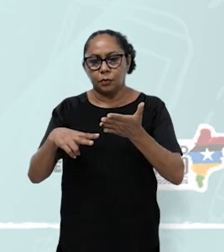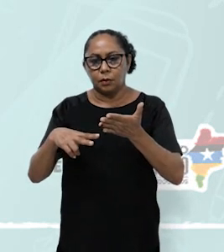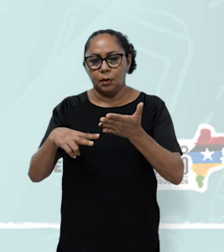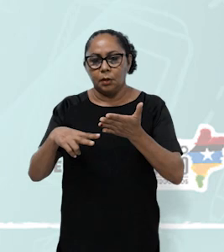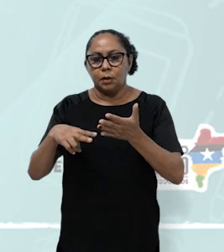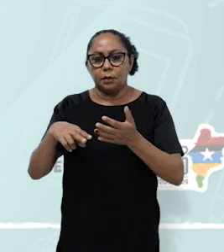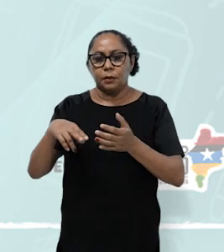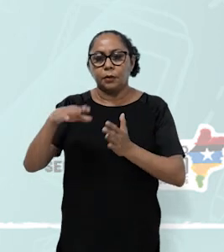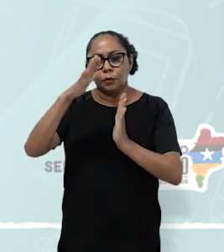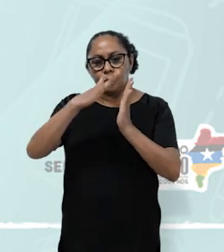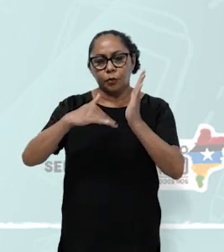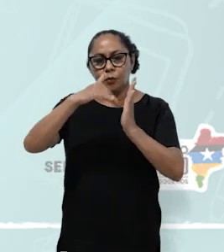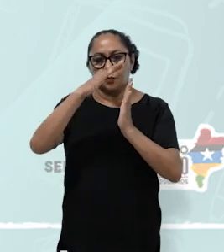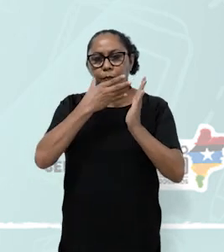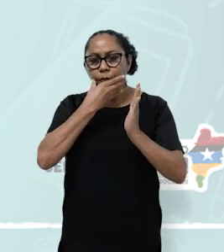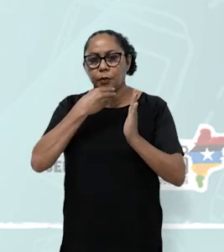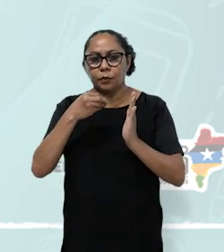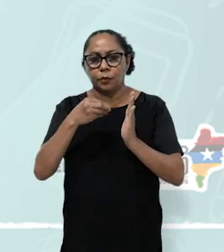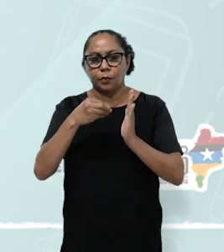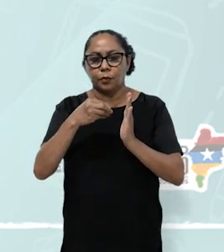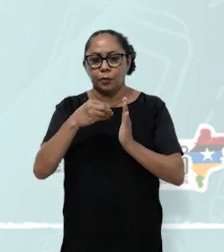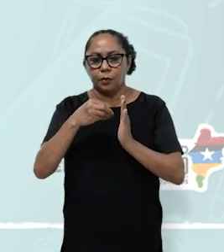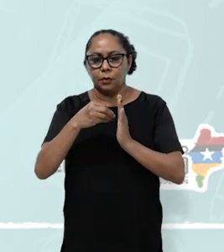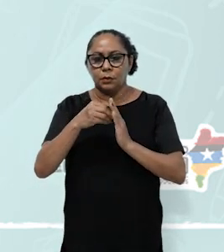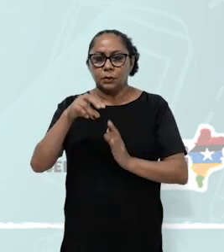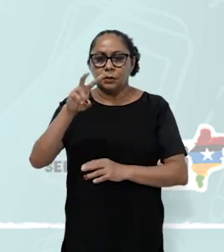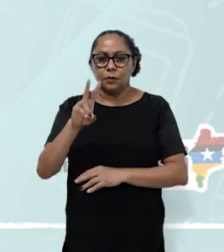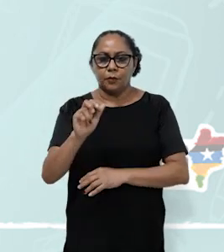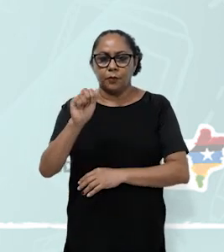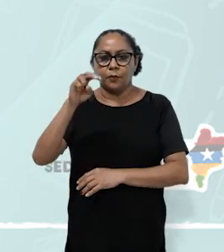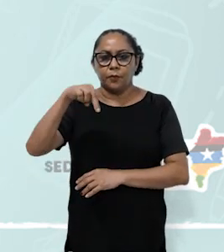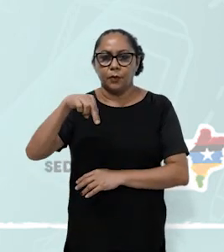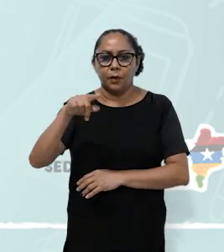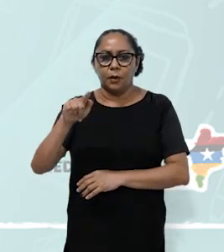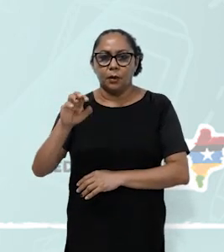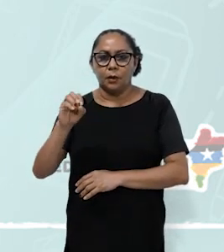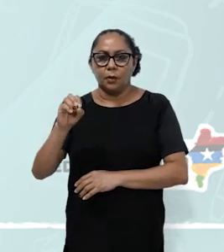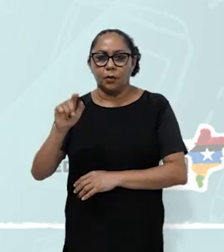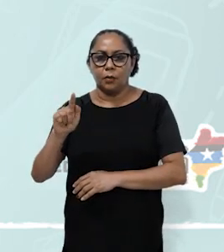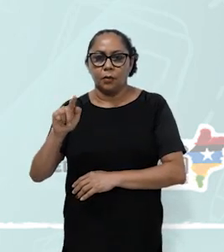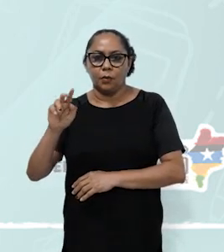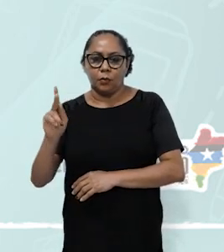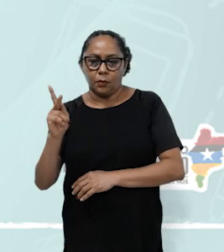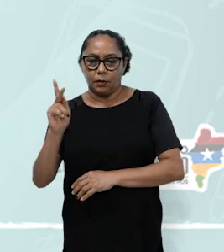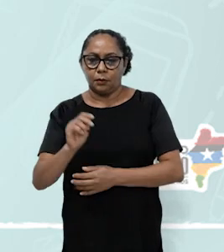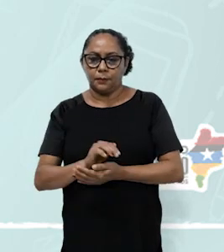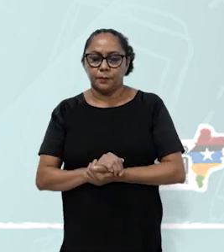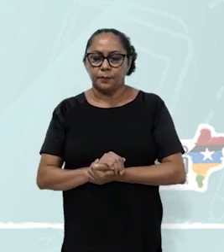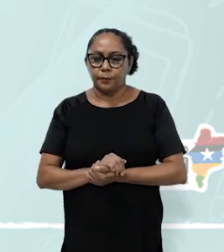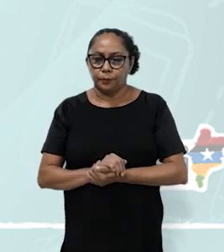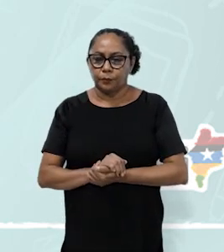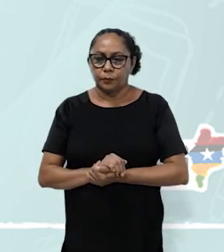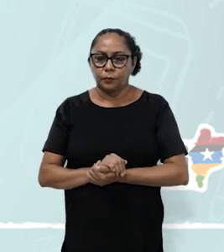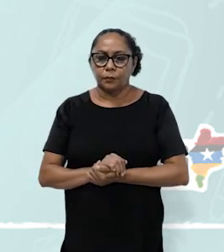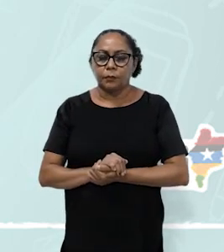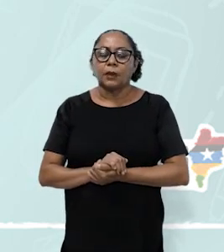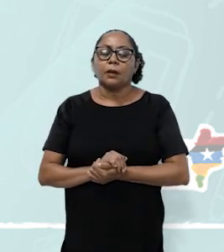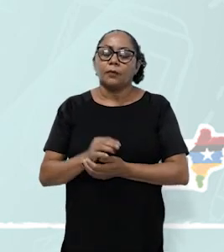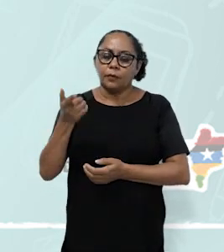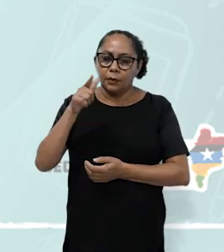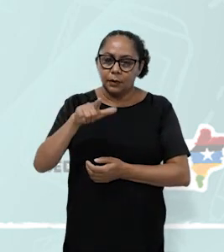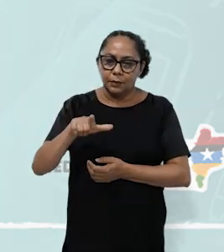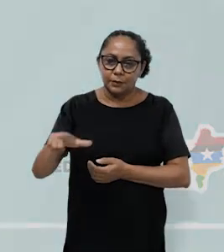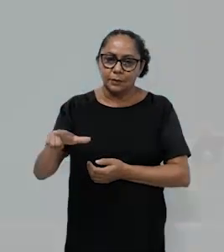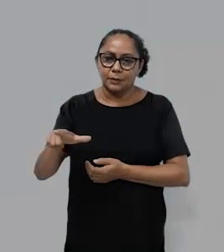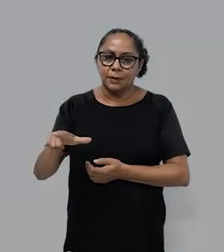que quase ninguém conhece, um cara chamado Vincent van Gogh, né? Ou como diz o Google, Vincent van Gogh, né? Eu não vou repetir isso, senão eu vou acabar com a